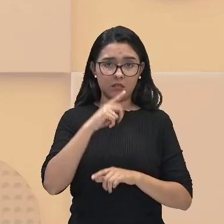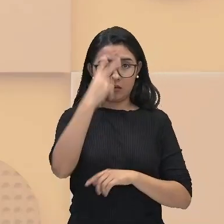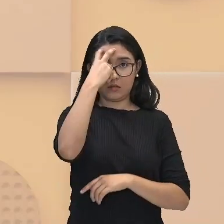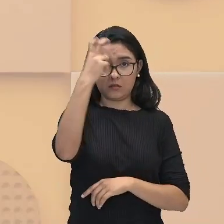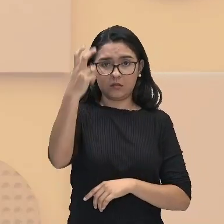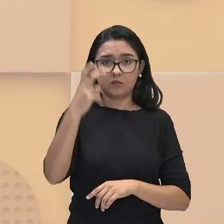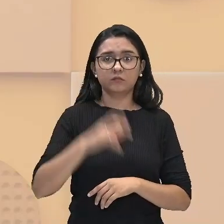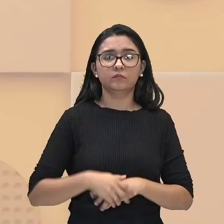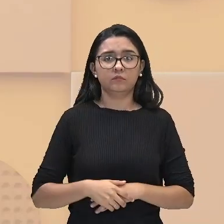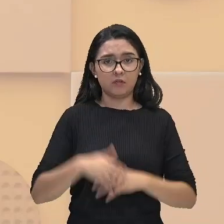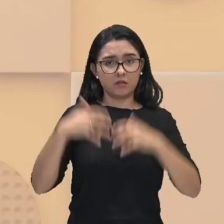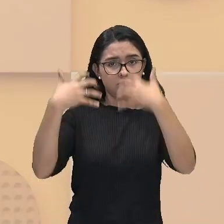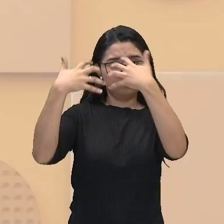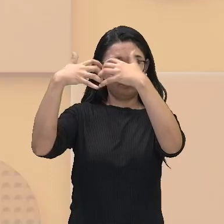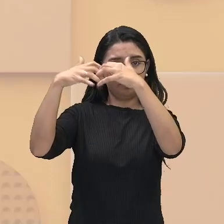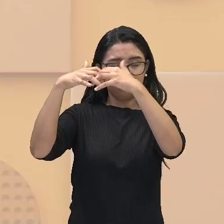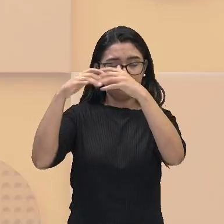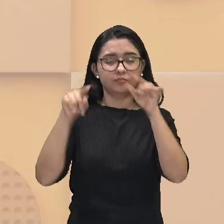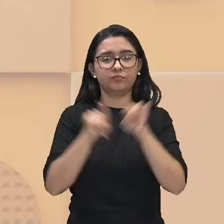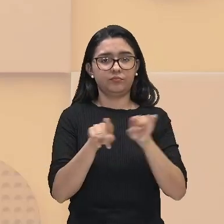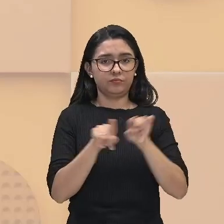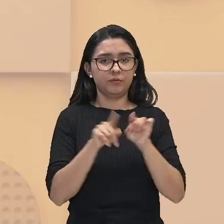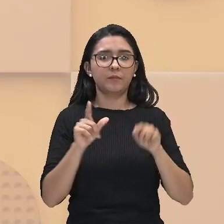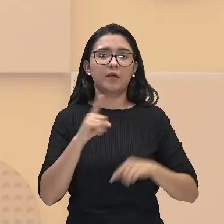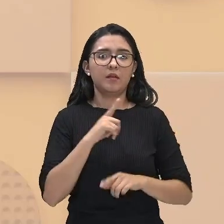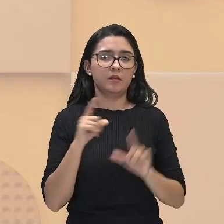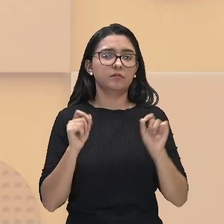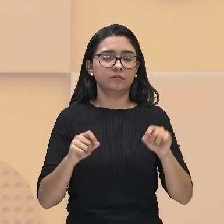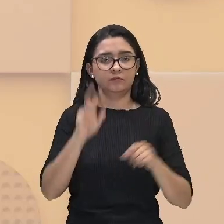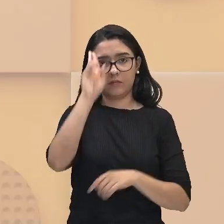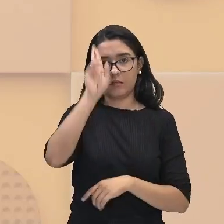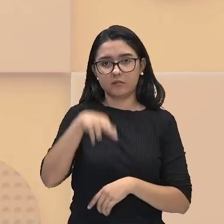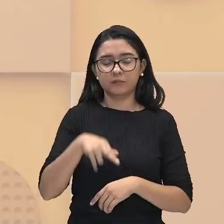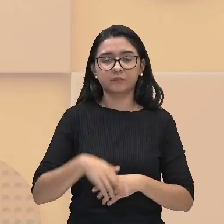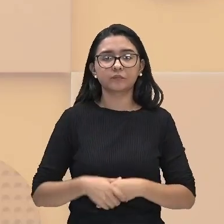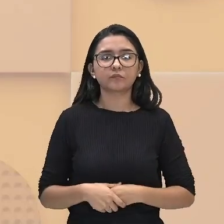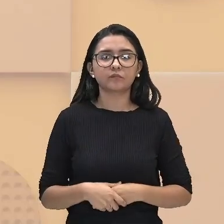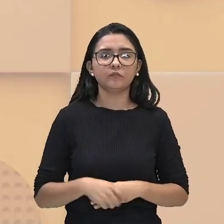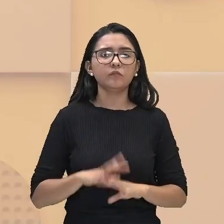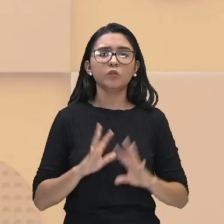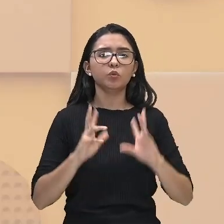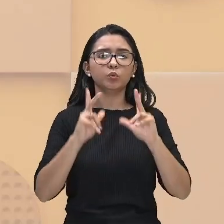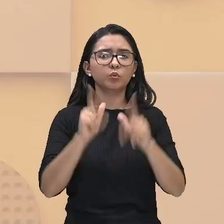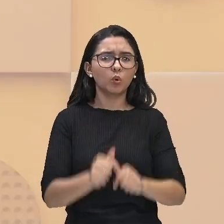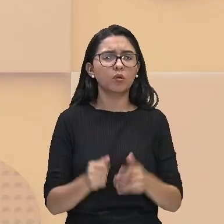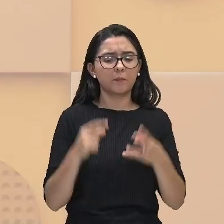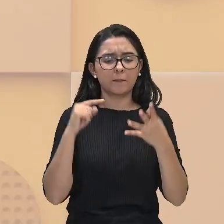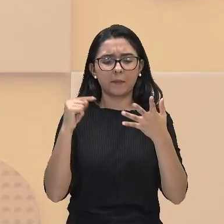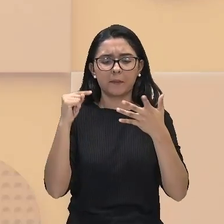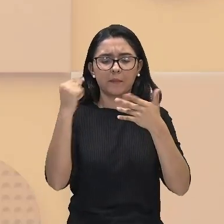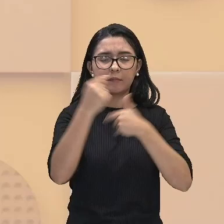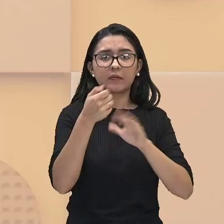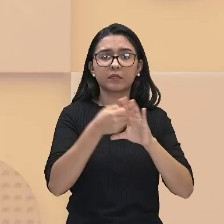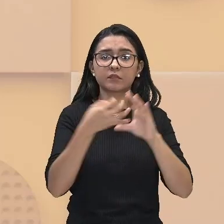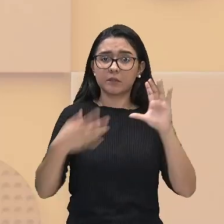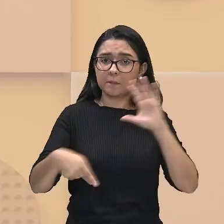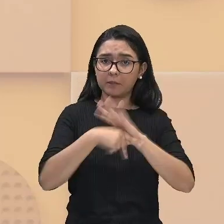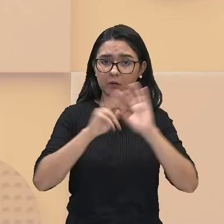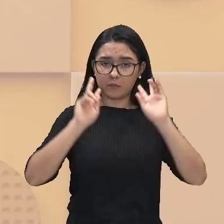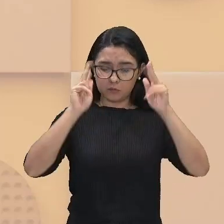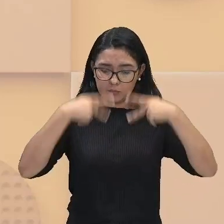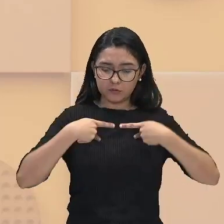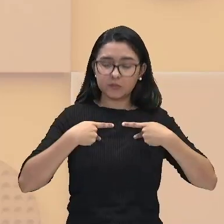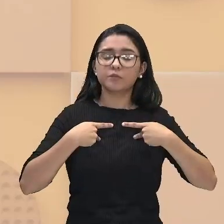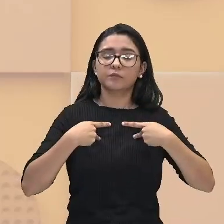de raciocínio e também da questão da racionalidade. Todos esses atributos, né, fazem parte do humanismo,